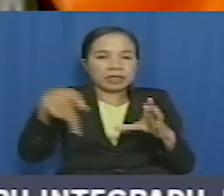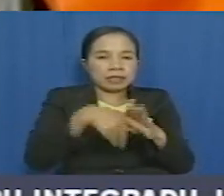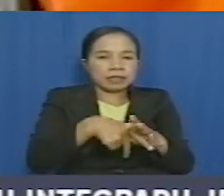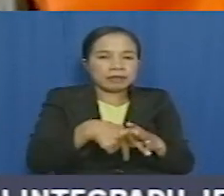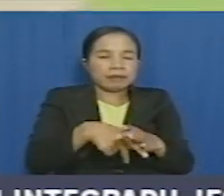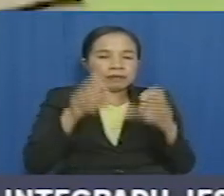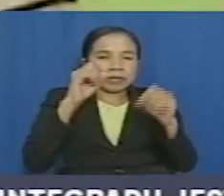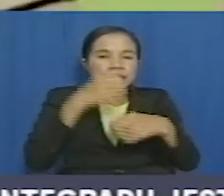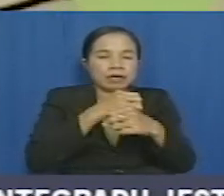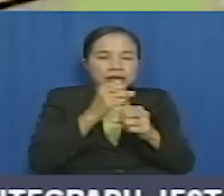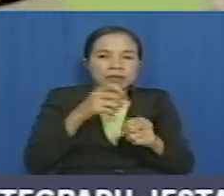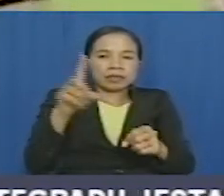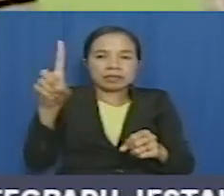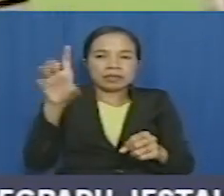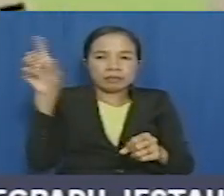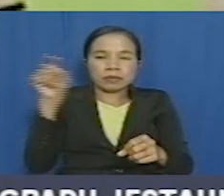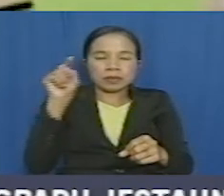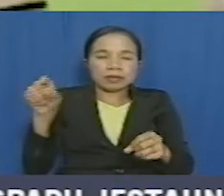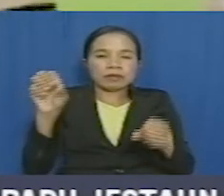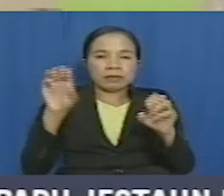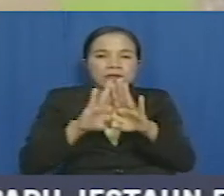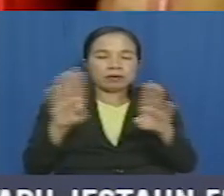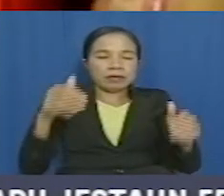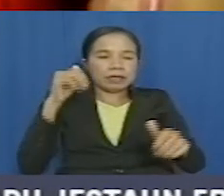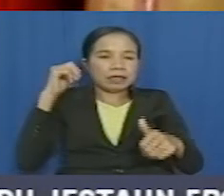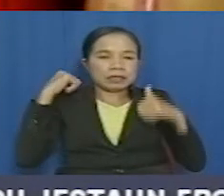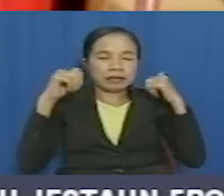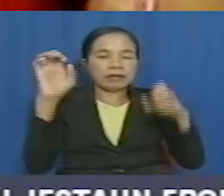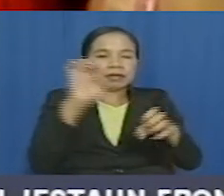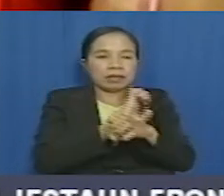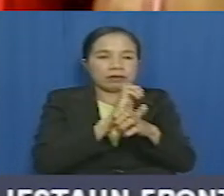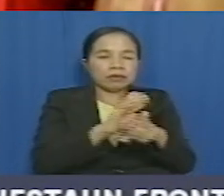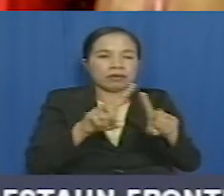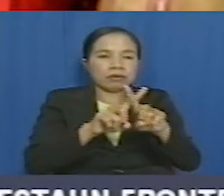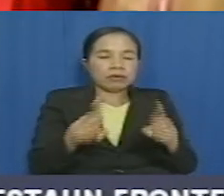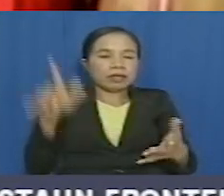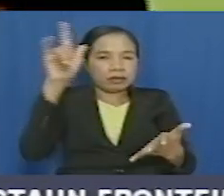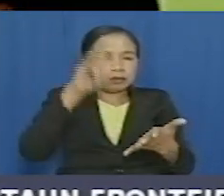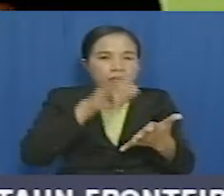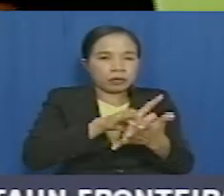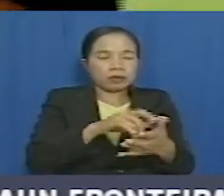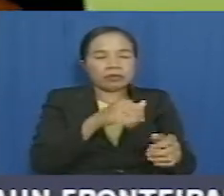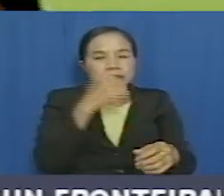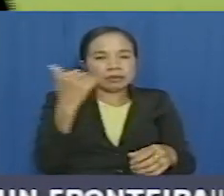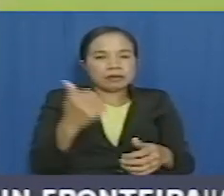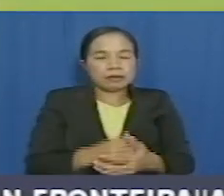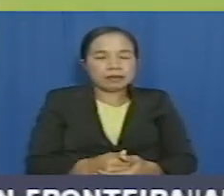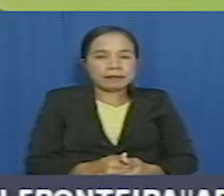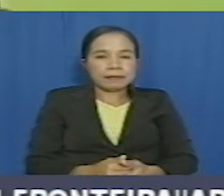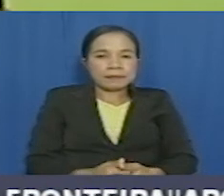bela atinge 100%. A tu não é bela reativa atividade econômica nessa loca aeroporto no seu lugar. Para apoiar e